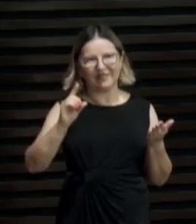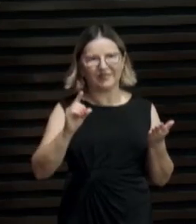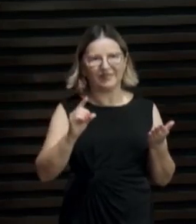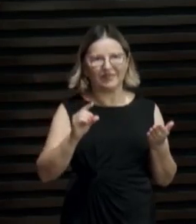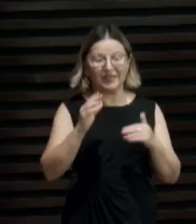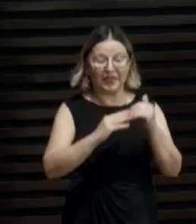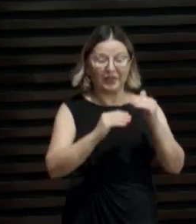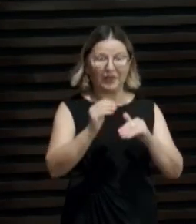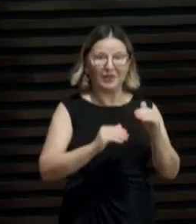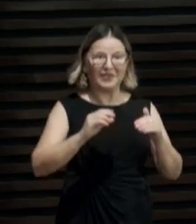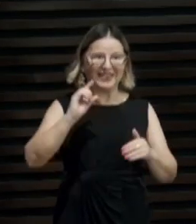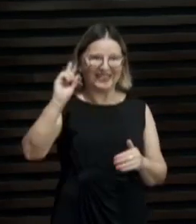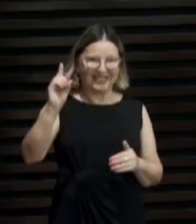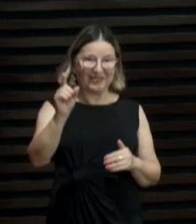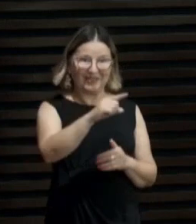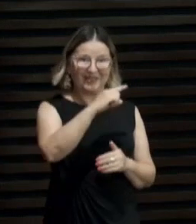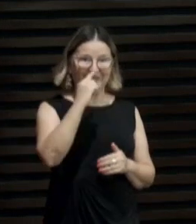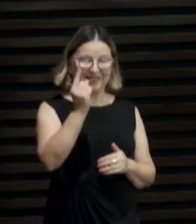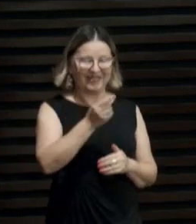nosso coração, na nossa maneira de viver.